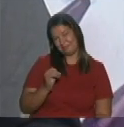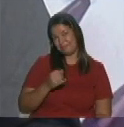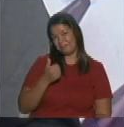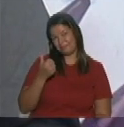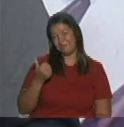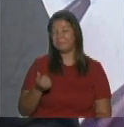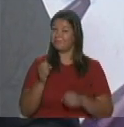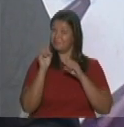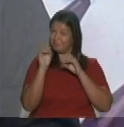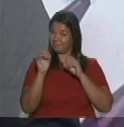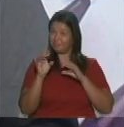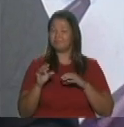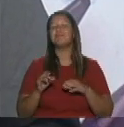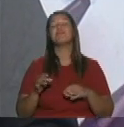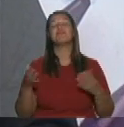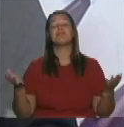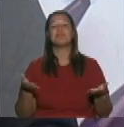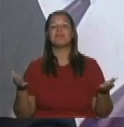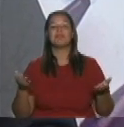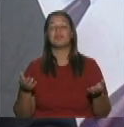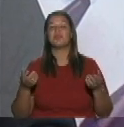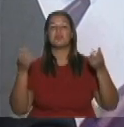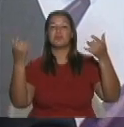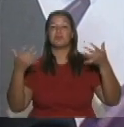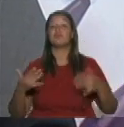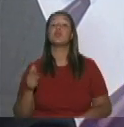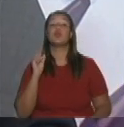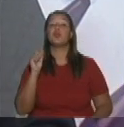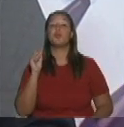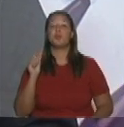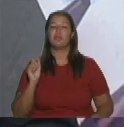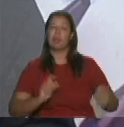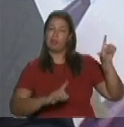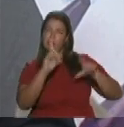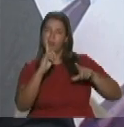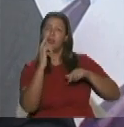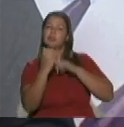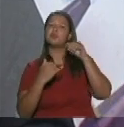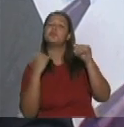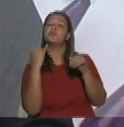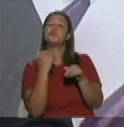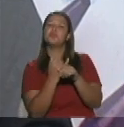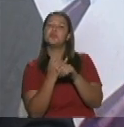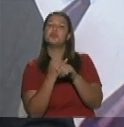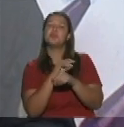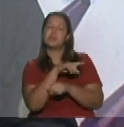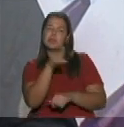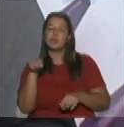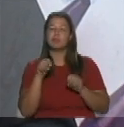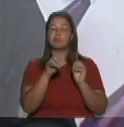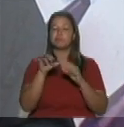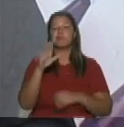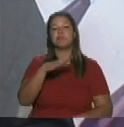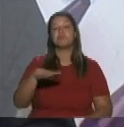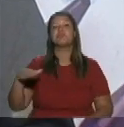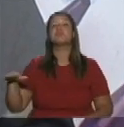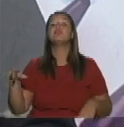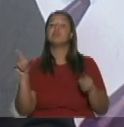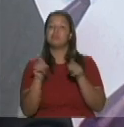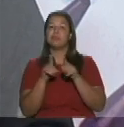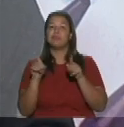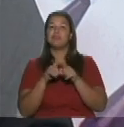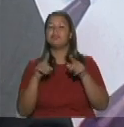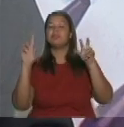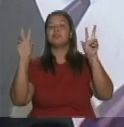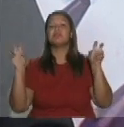Olá, no Educação Histórias que Ensinam de hoje nós vamos falar sobre os impactos da mídia na educação infantil. Vamos discutir também